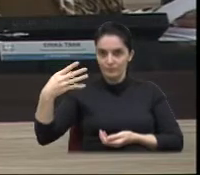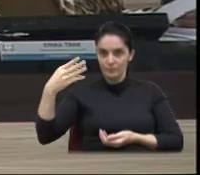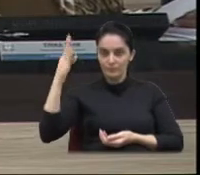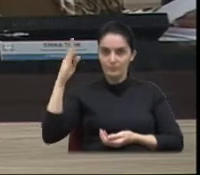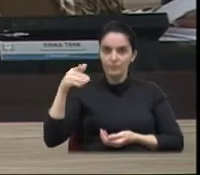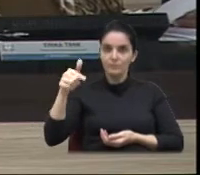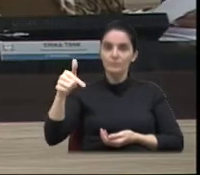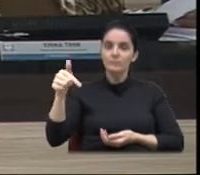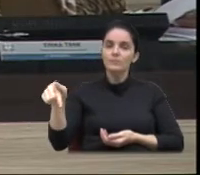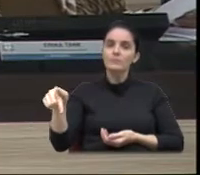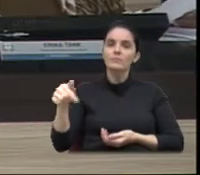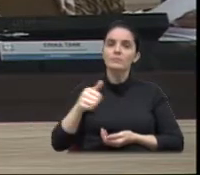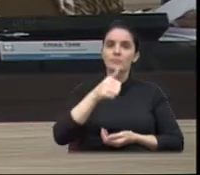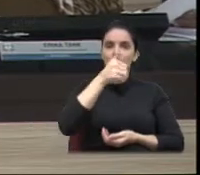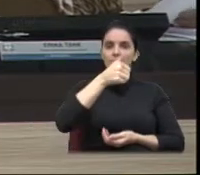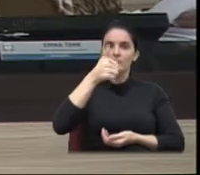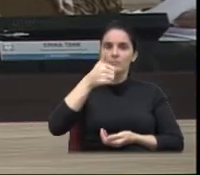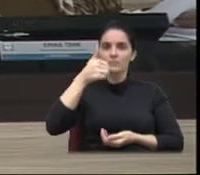1224/17,